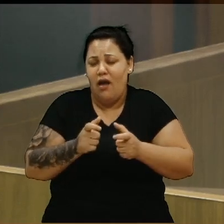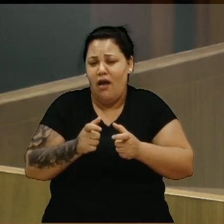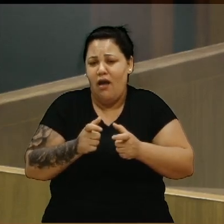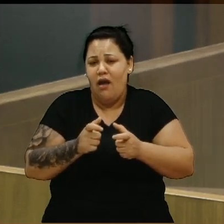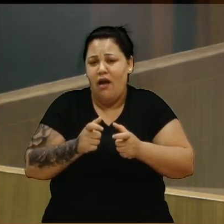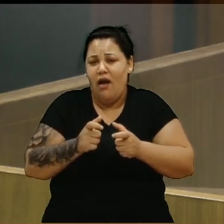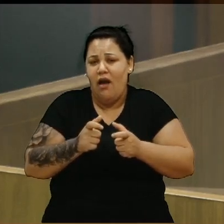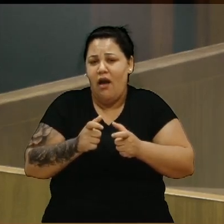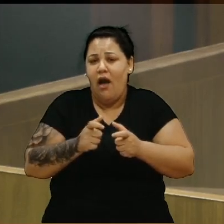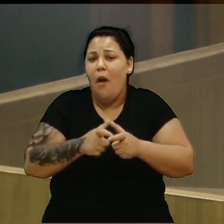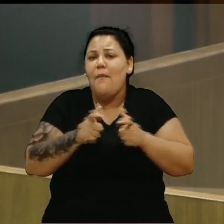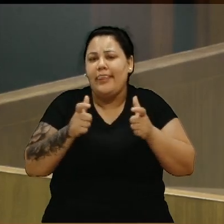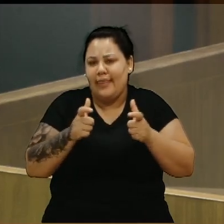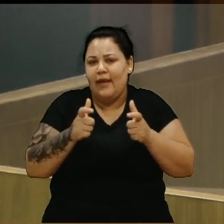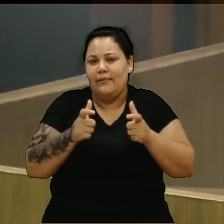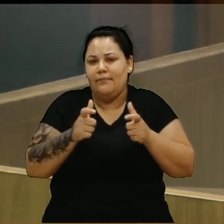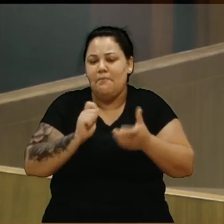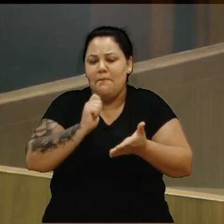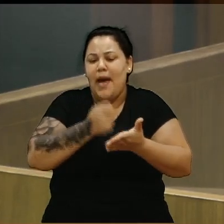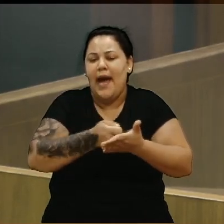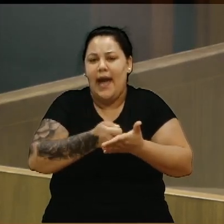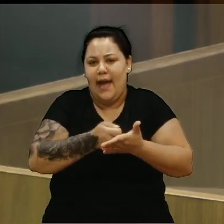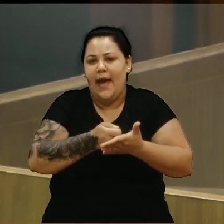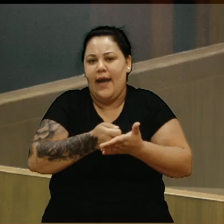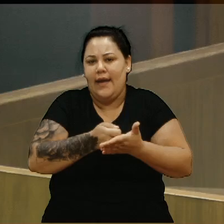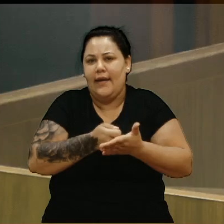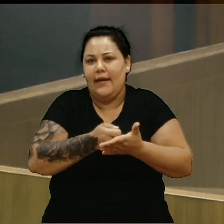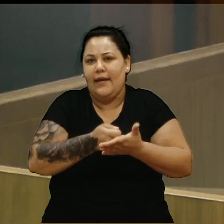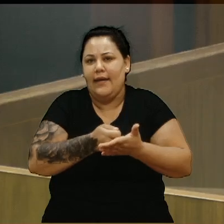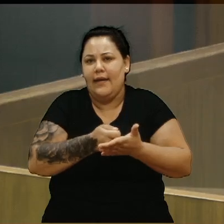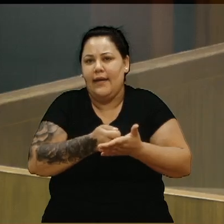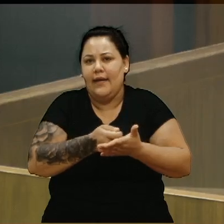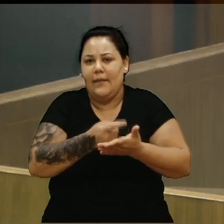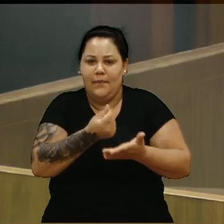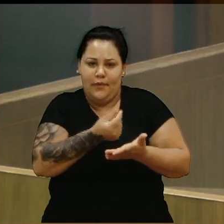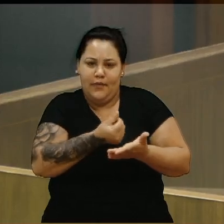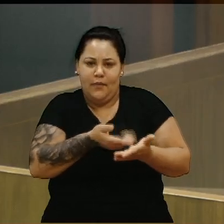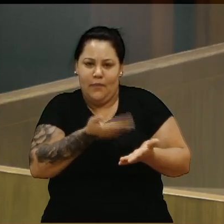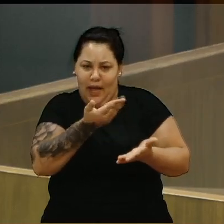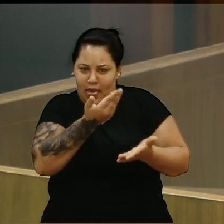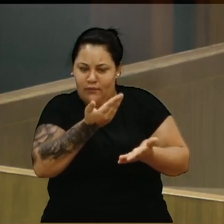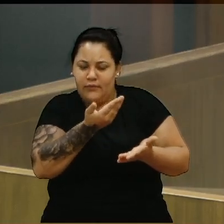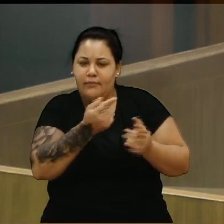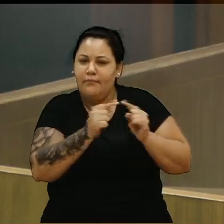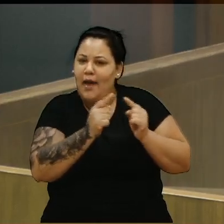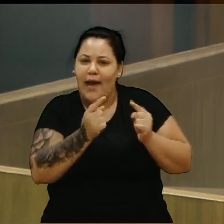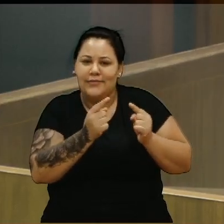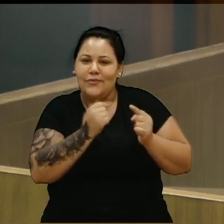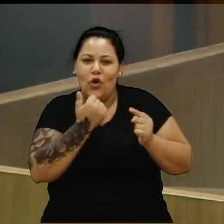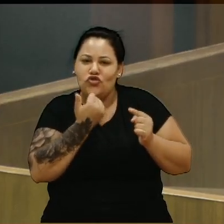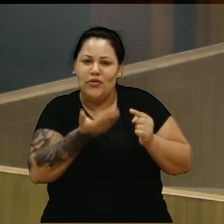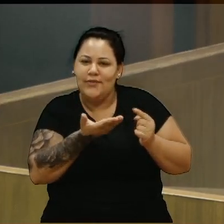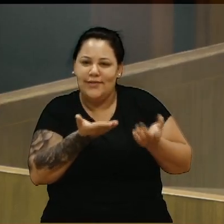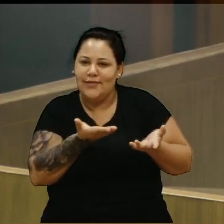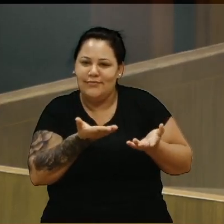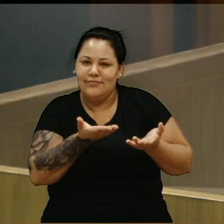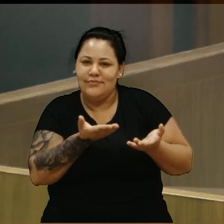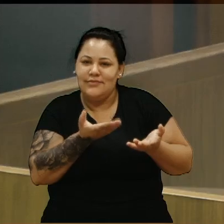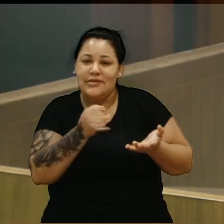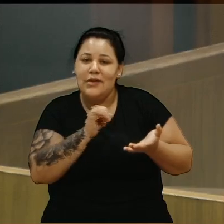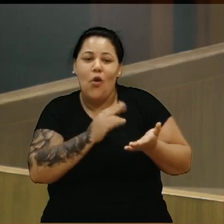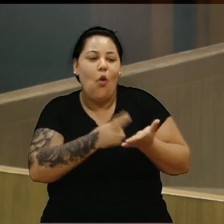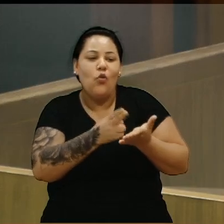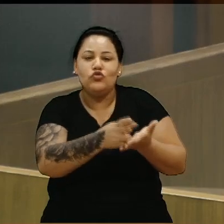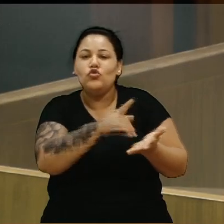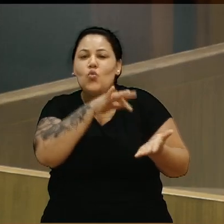transporte coletivo. Aquele dia nós dissemos isso. Porém, nós não vamos alimentar um sistema falido, né? E é essa a nossa